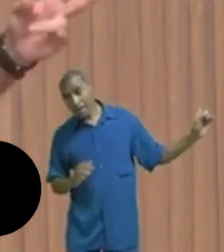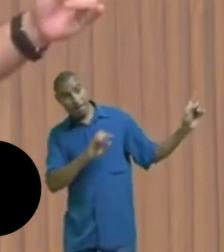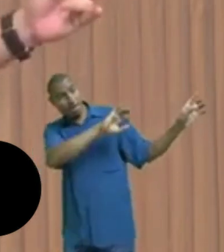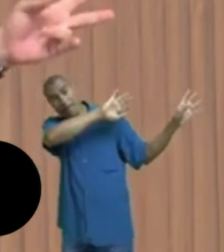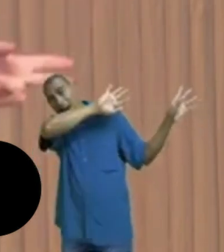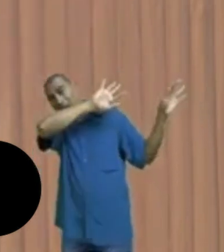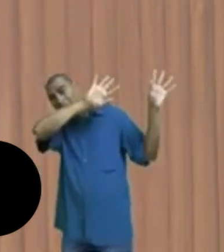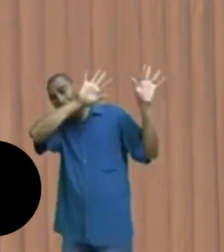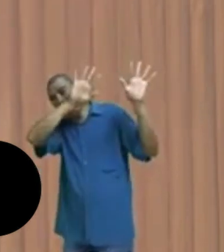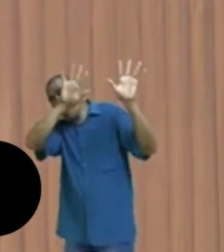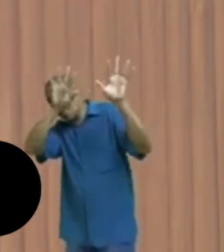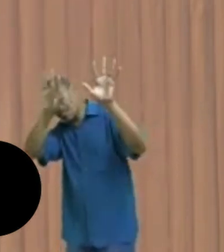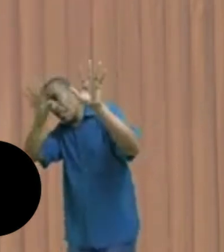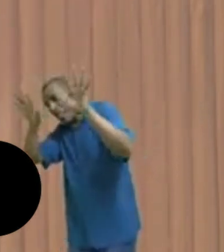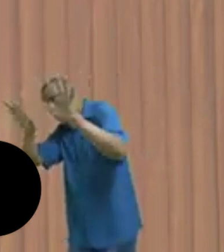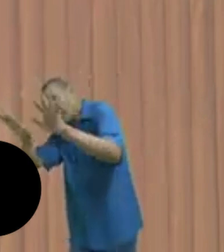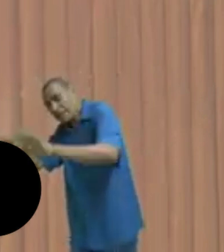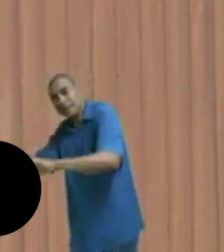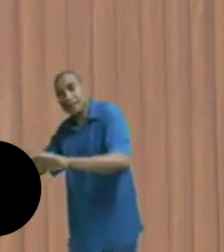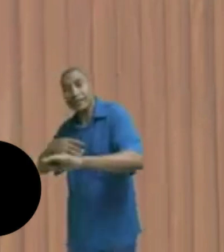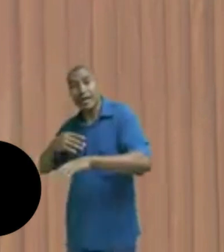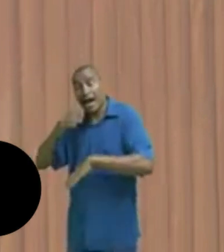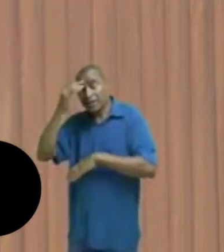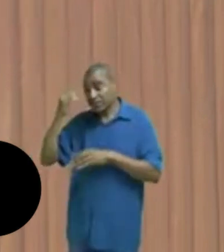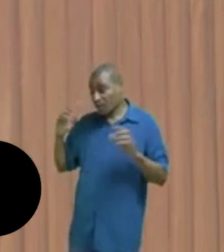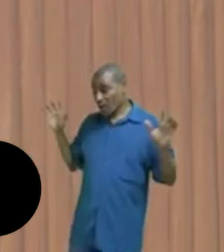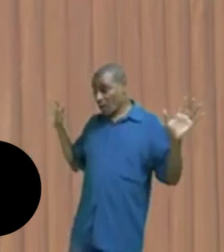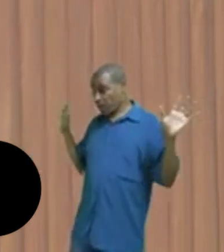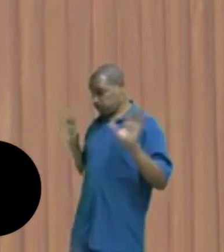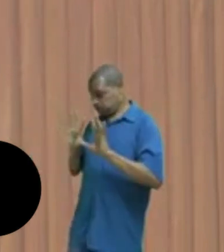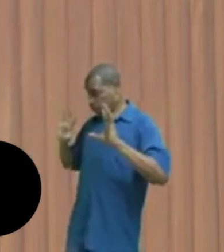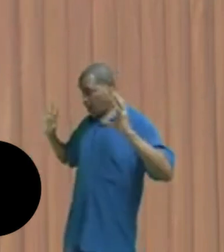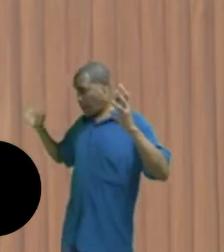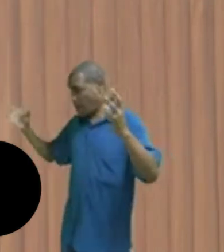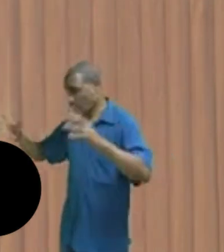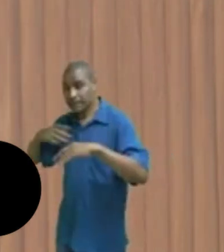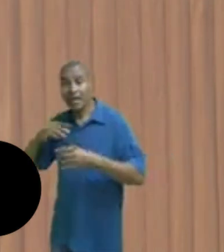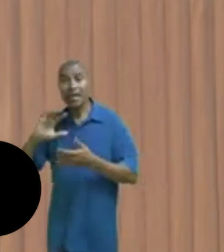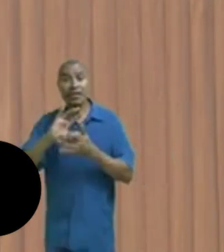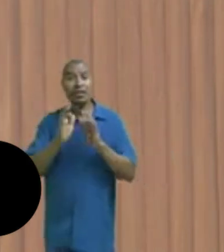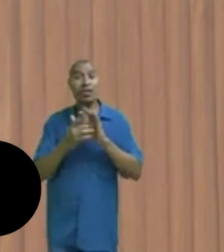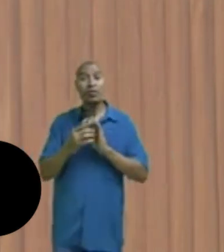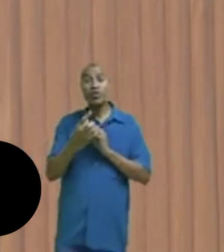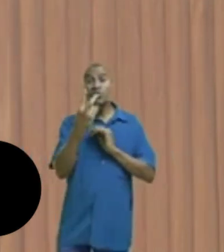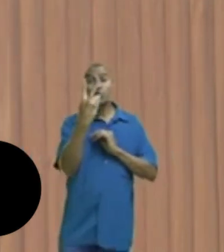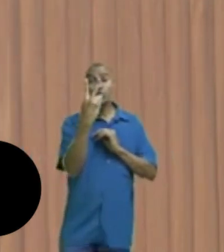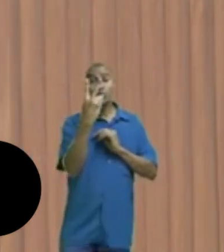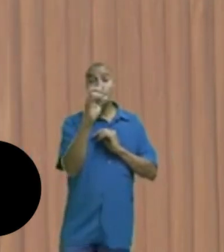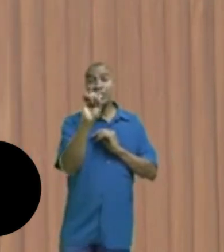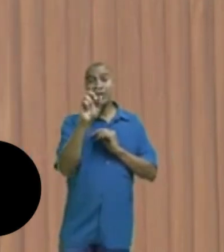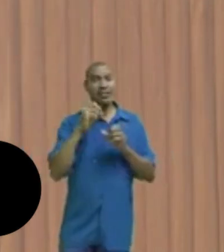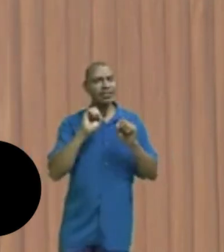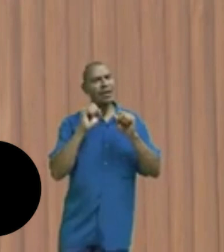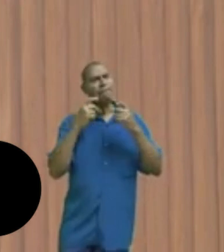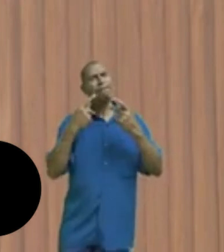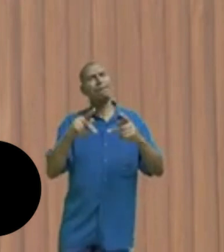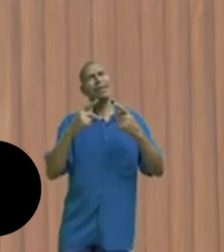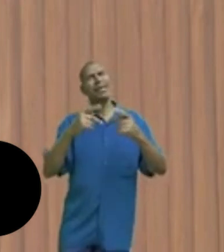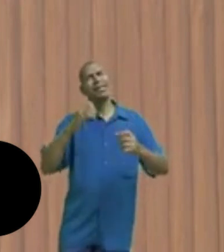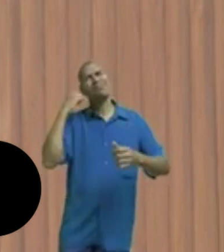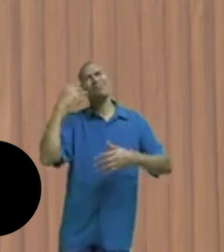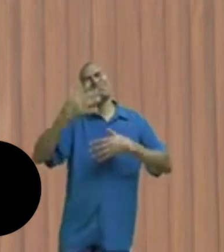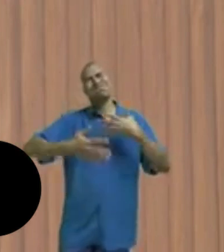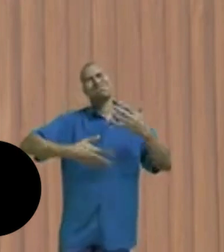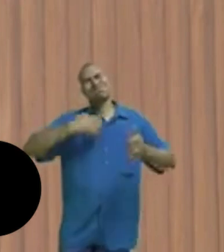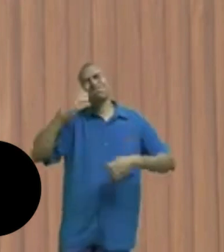2 dias. E quando acaba, eles contam para ela que tiveram a mesma experiência. Olha, agora nós